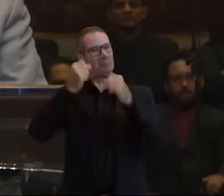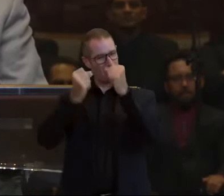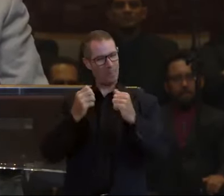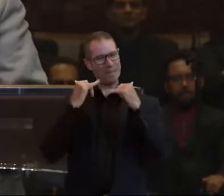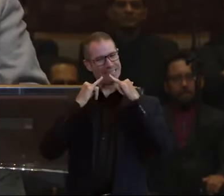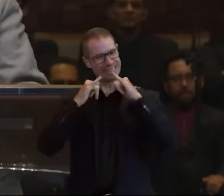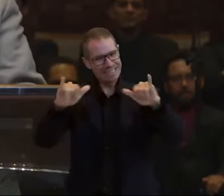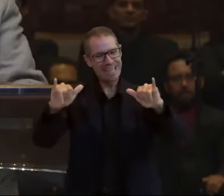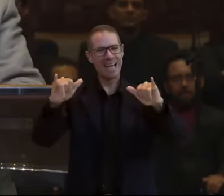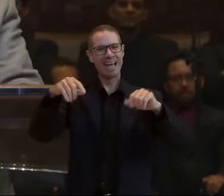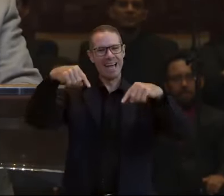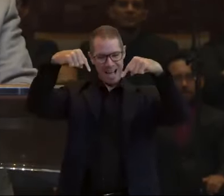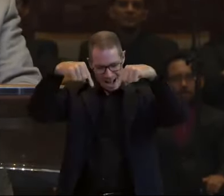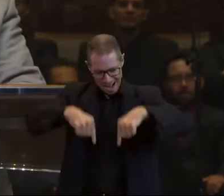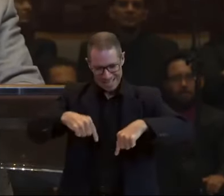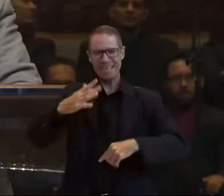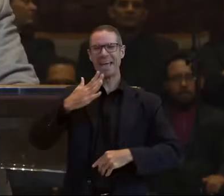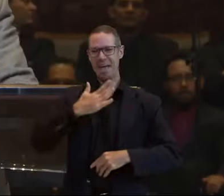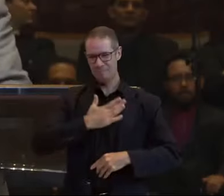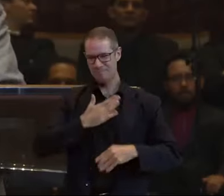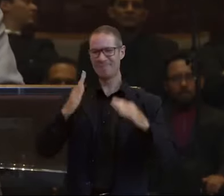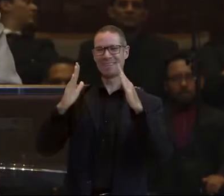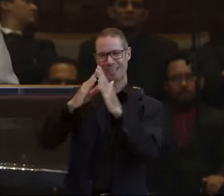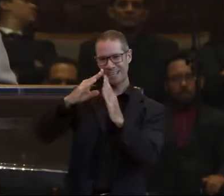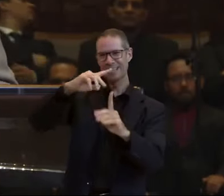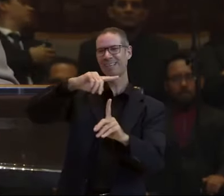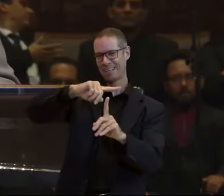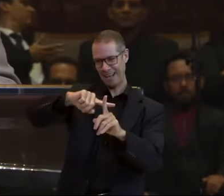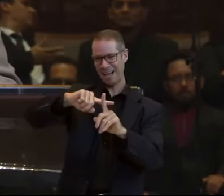também, essa aqui é a minha igreja.